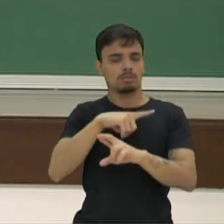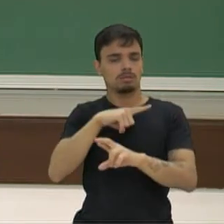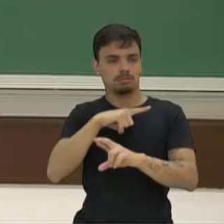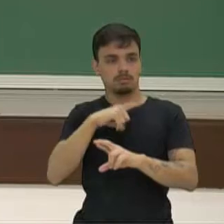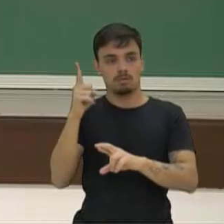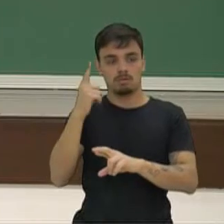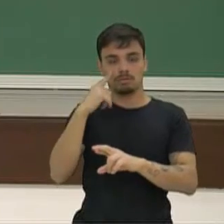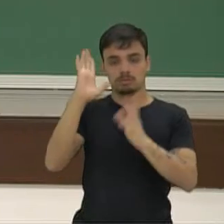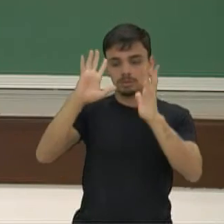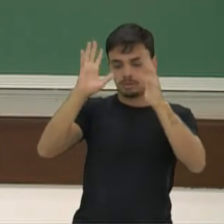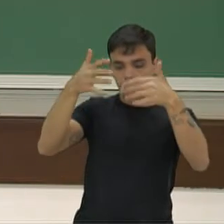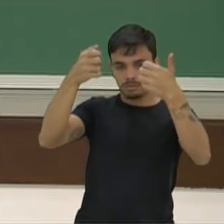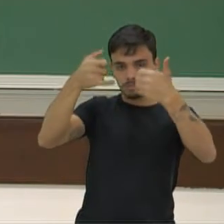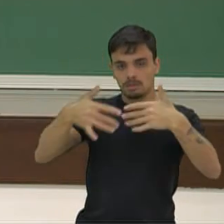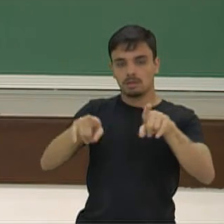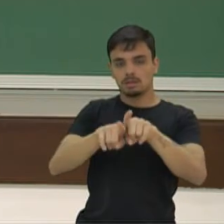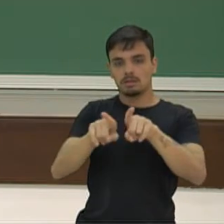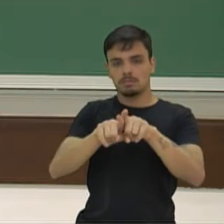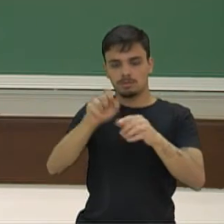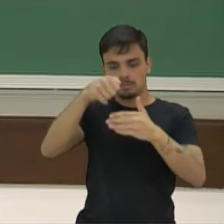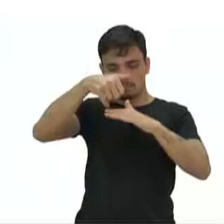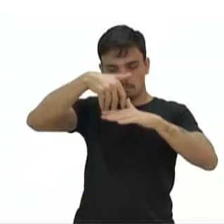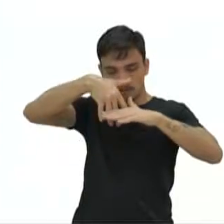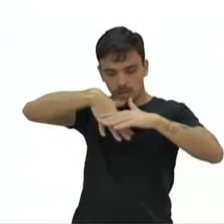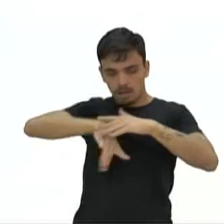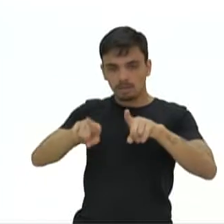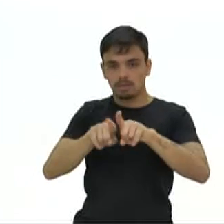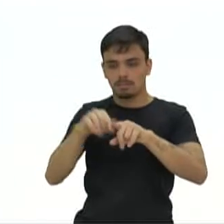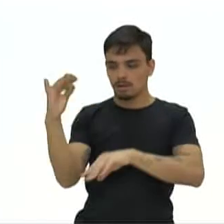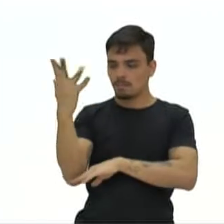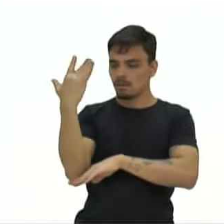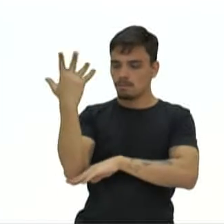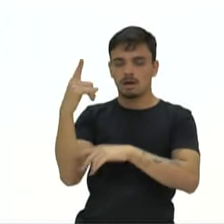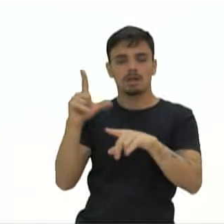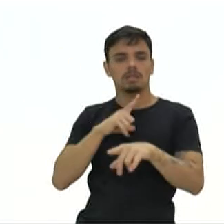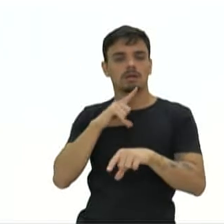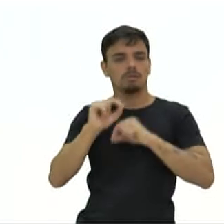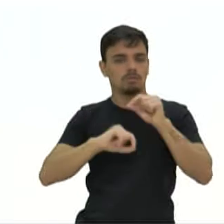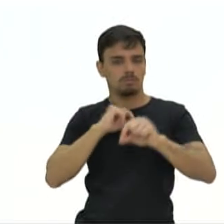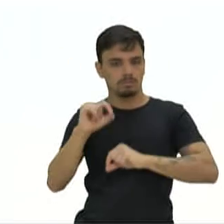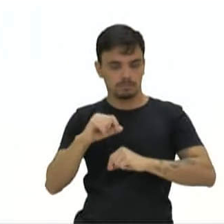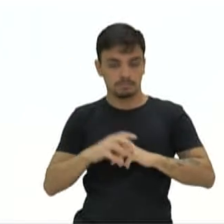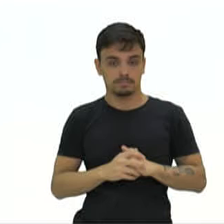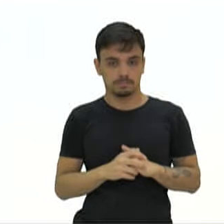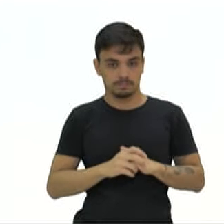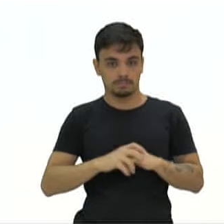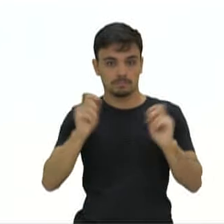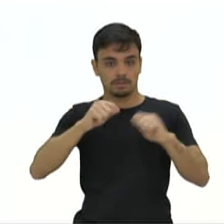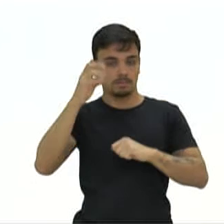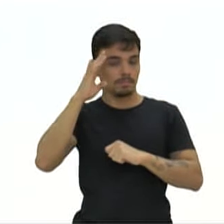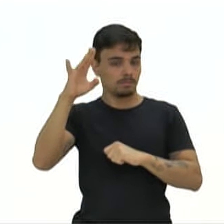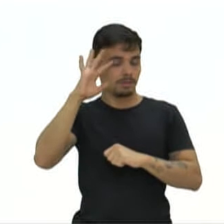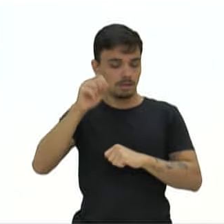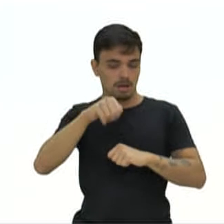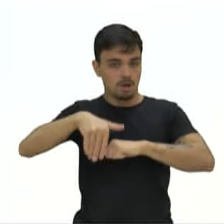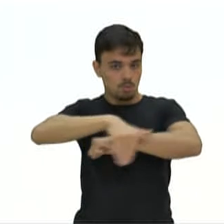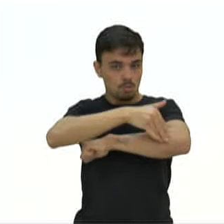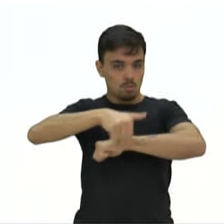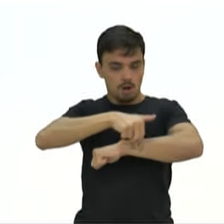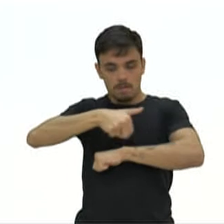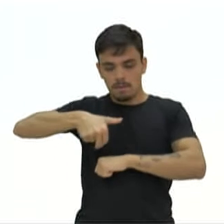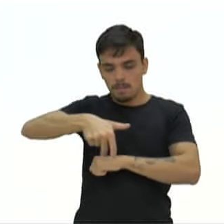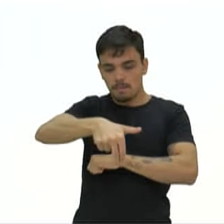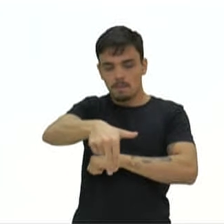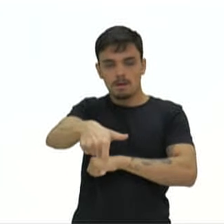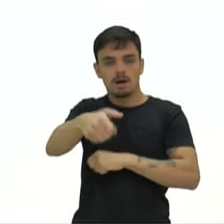além de tudo aquilo que eu já falei para vocês, da infiltração, da vegetação, tem as... Você tem que imaginar, quando você andar na rua, você tem que imaginar